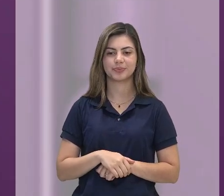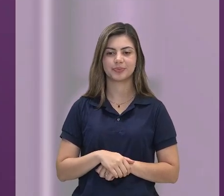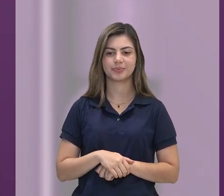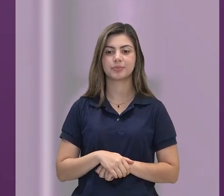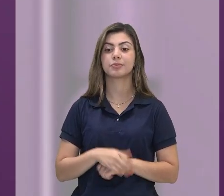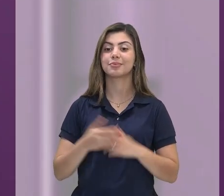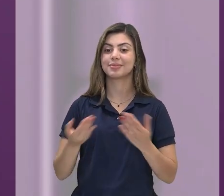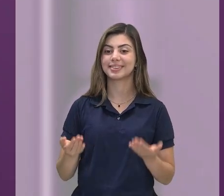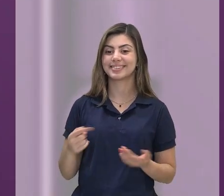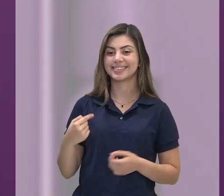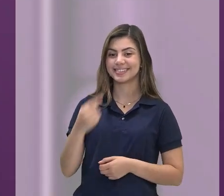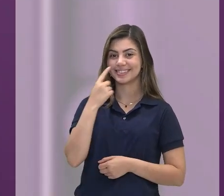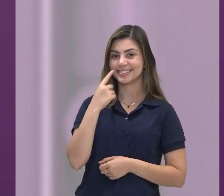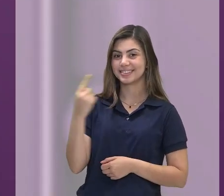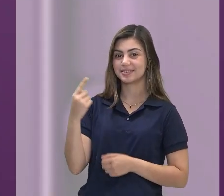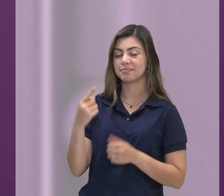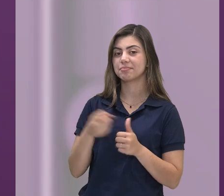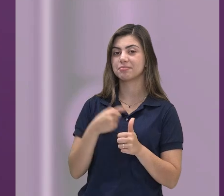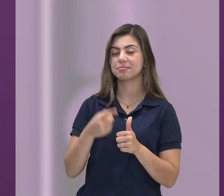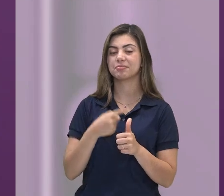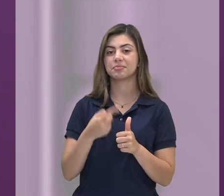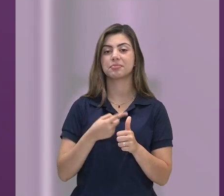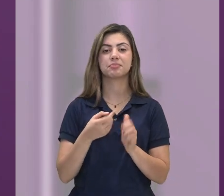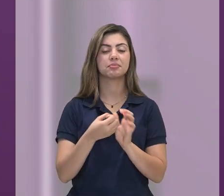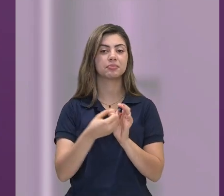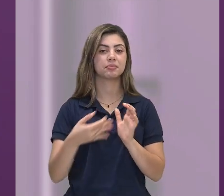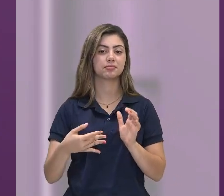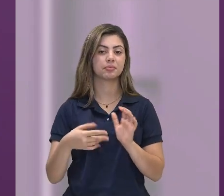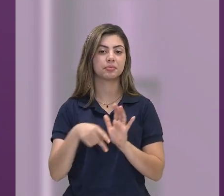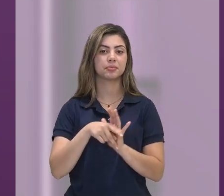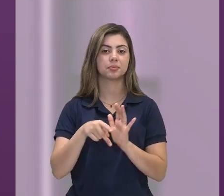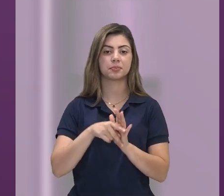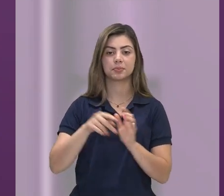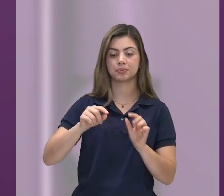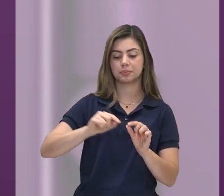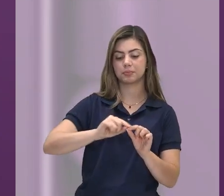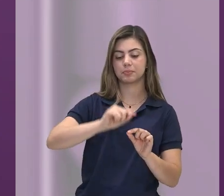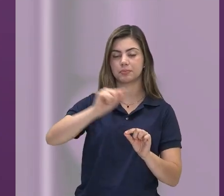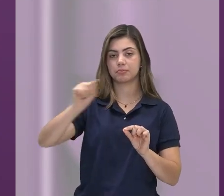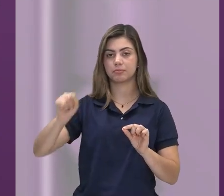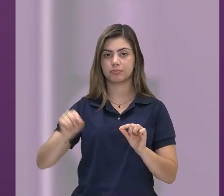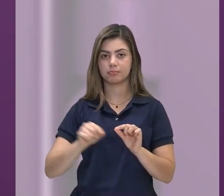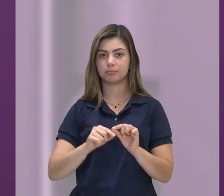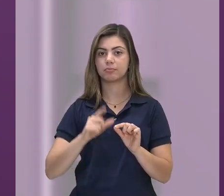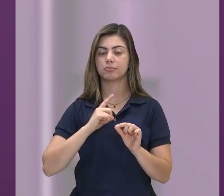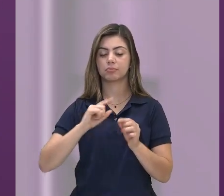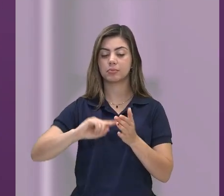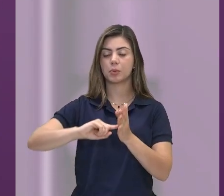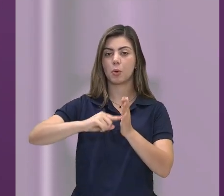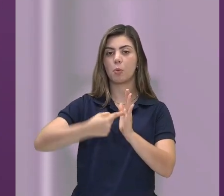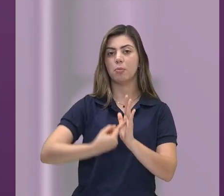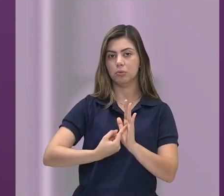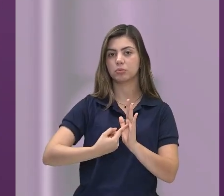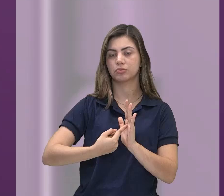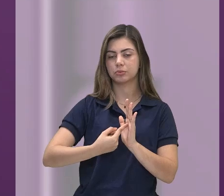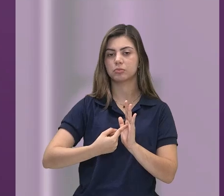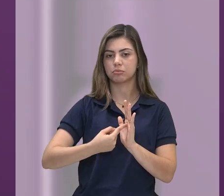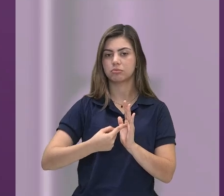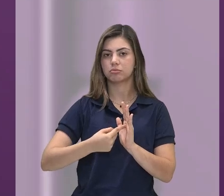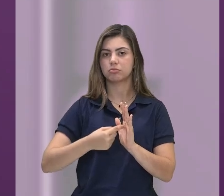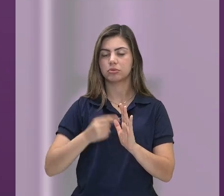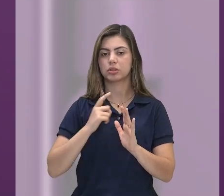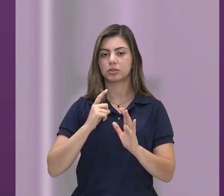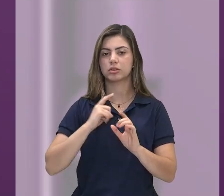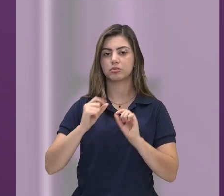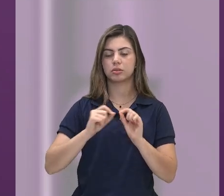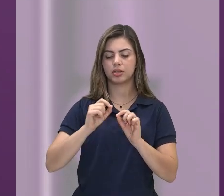Então vimos aí o nosso primeiro elemento, centro, né? Que é aquele ponto fixo no meio, né, desse conjunto de